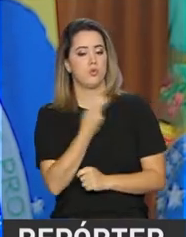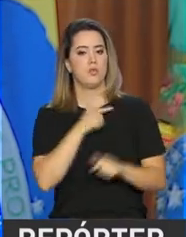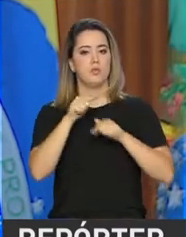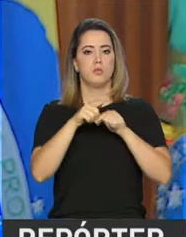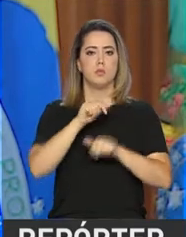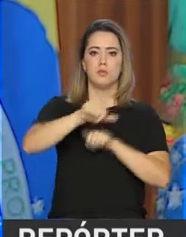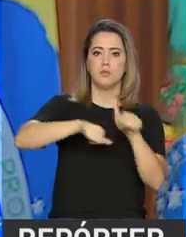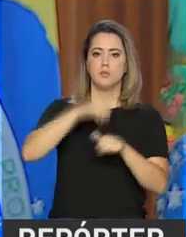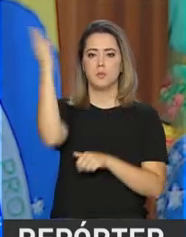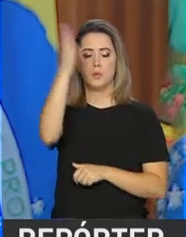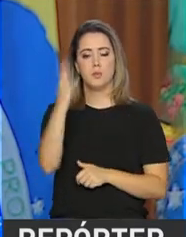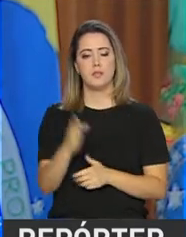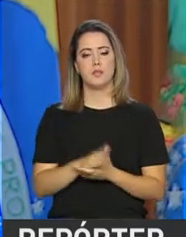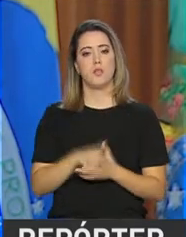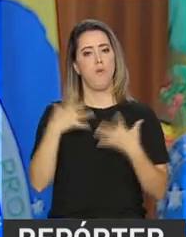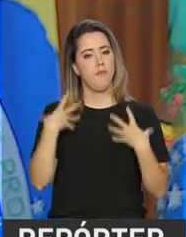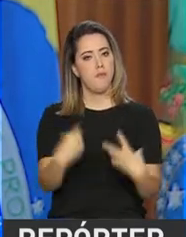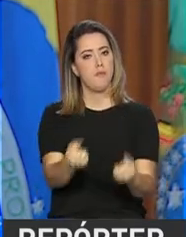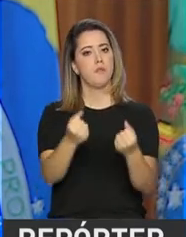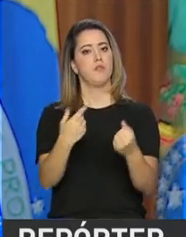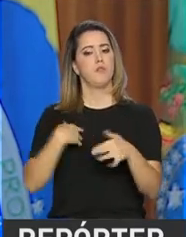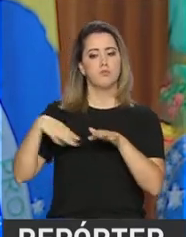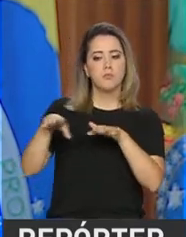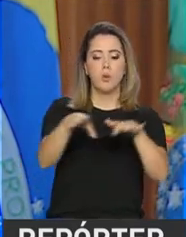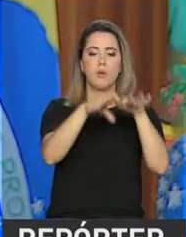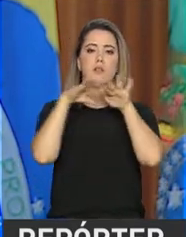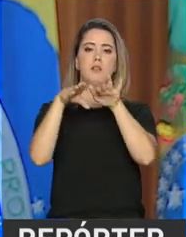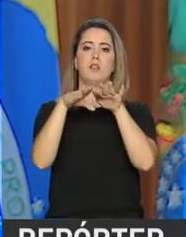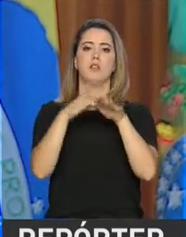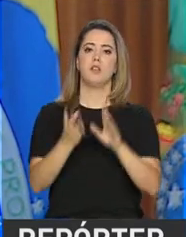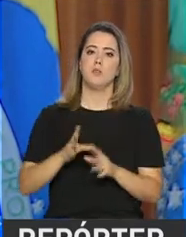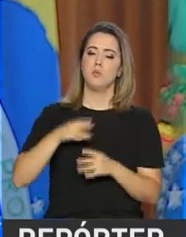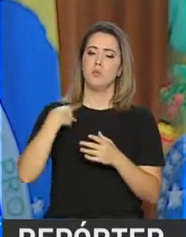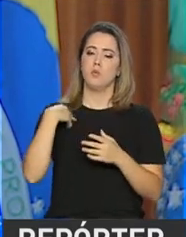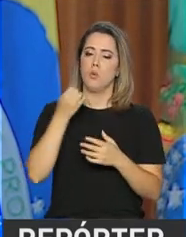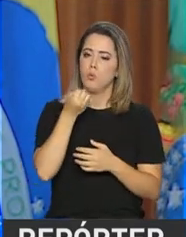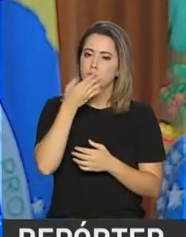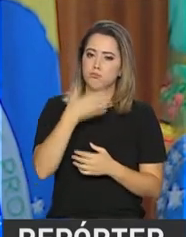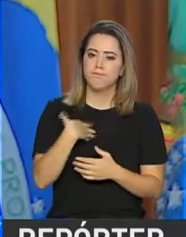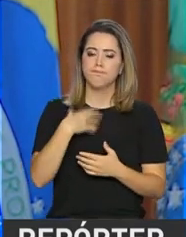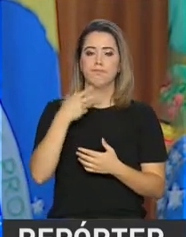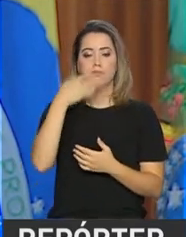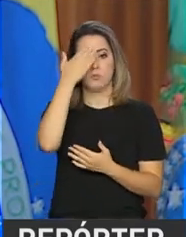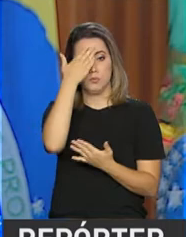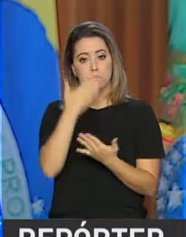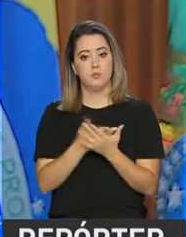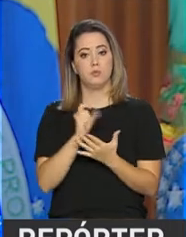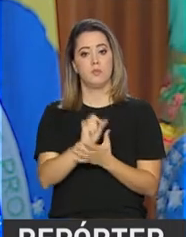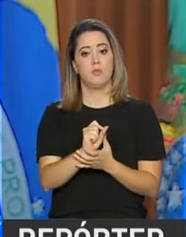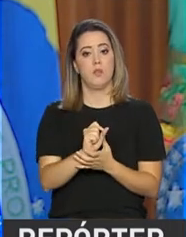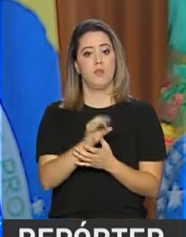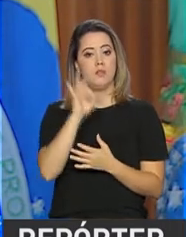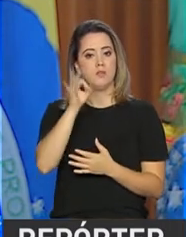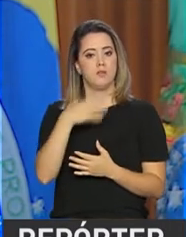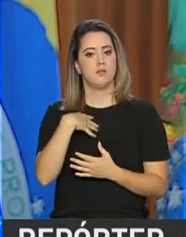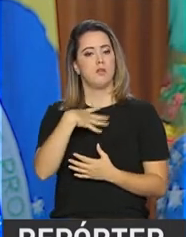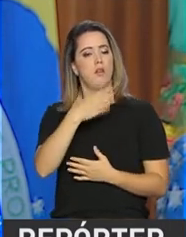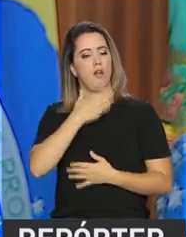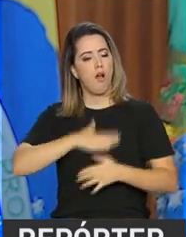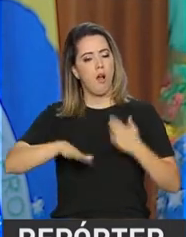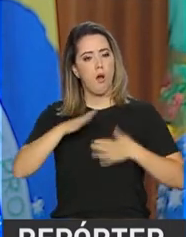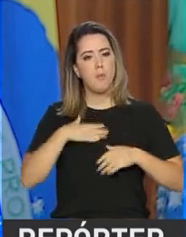transformar o brasil vamos fazer isso com equilíbrio com energia com determinação e serenidade